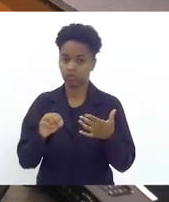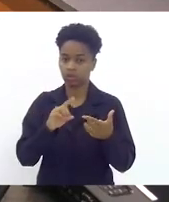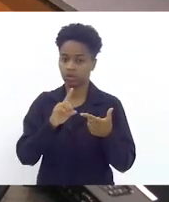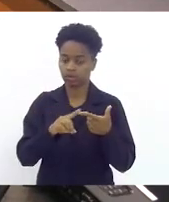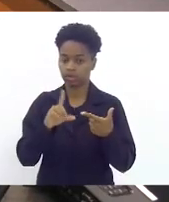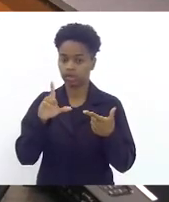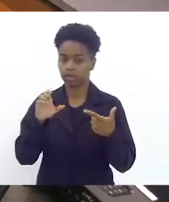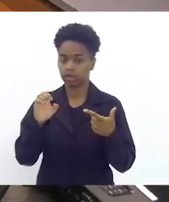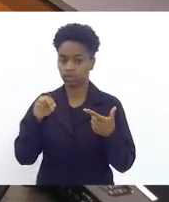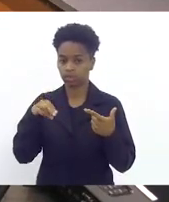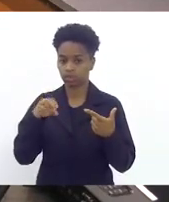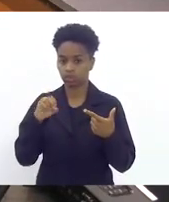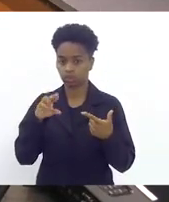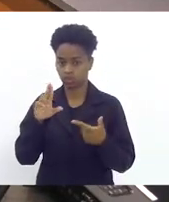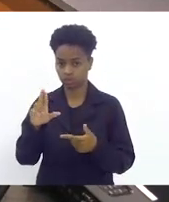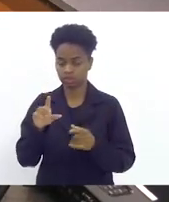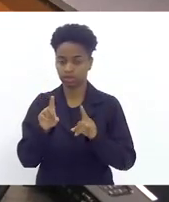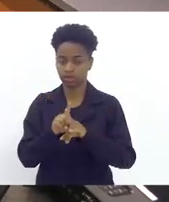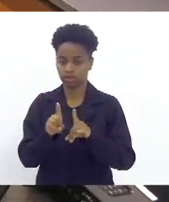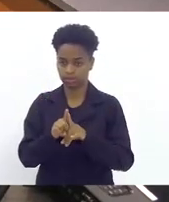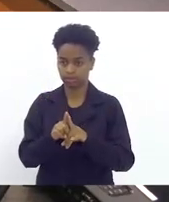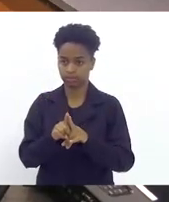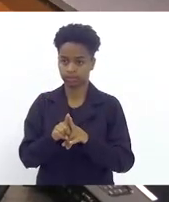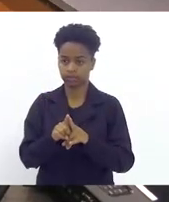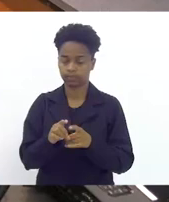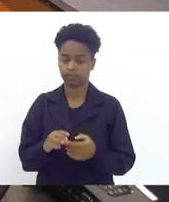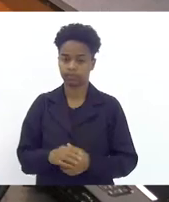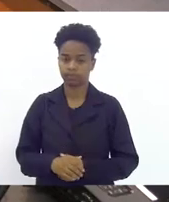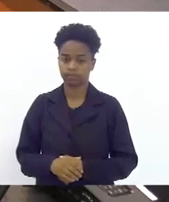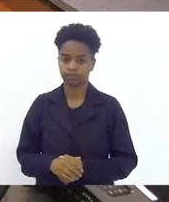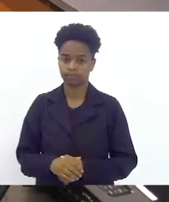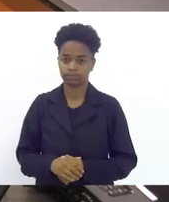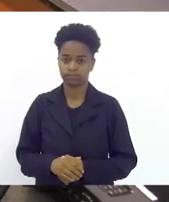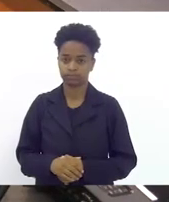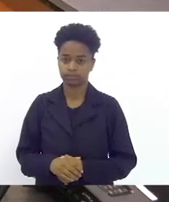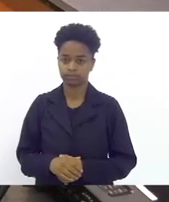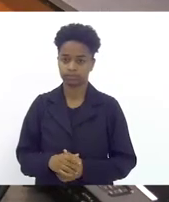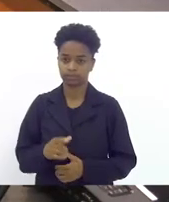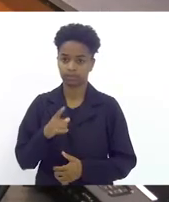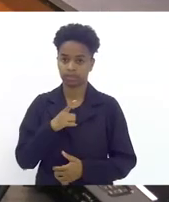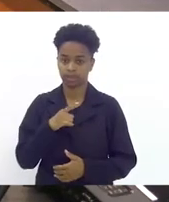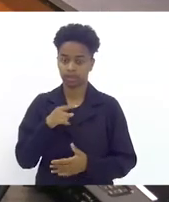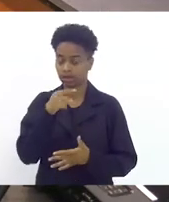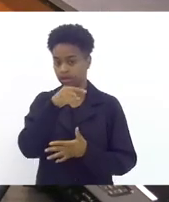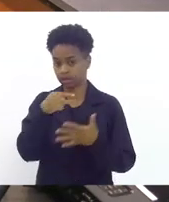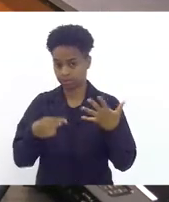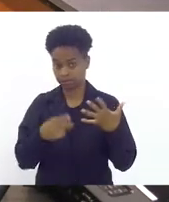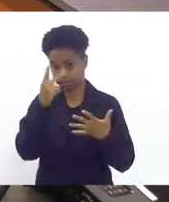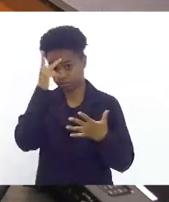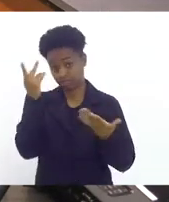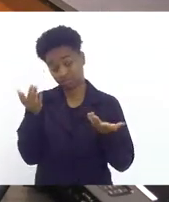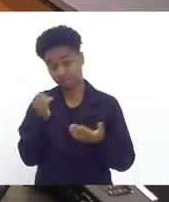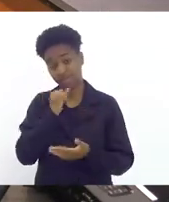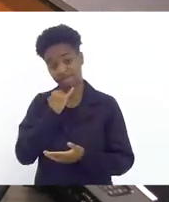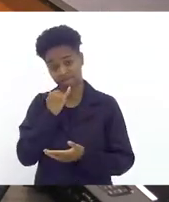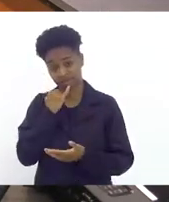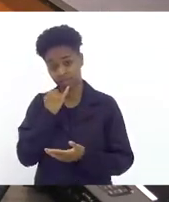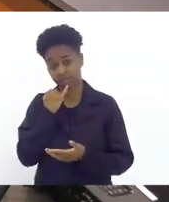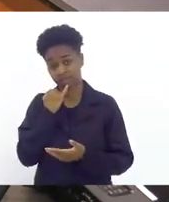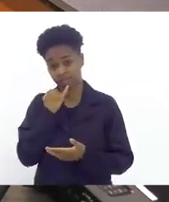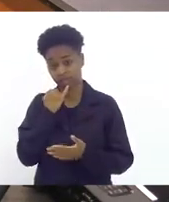Ribas é assessora da Câmara Municipal do Rio de Janeiro são essas pessoas e infelizmente estão